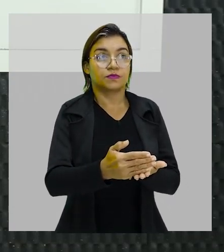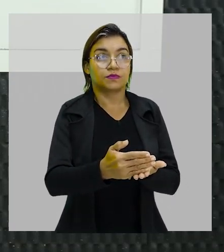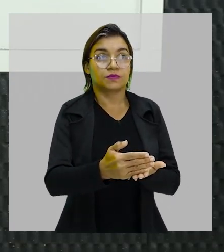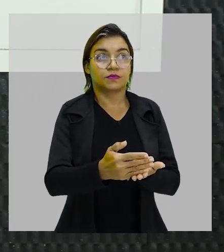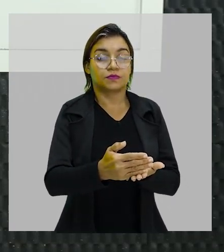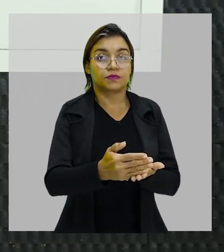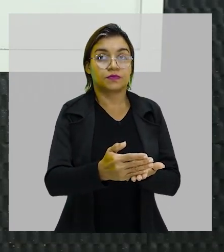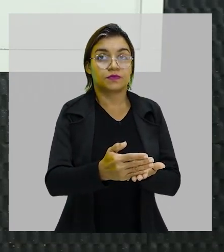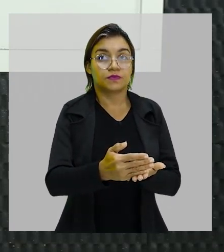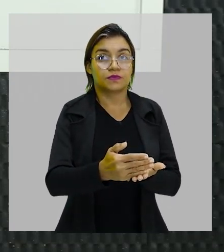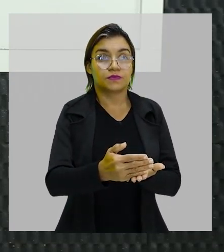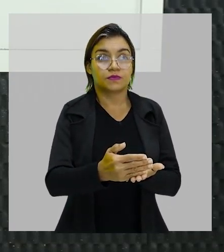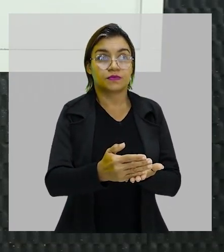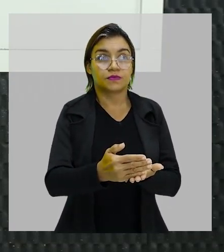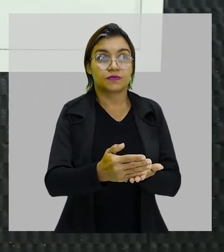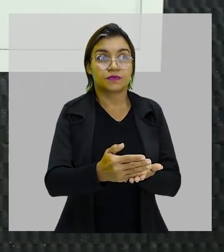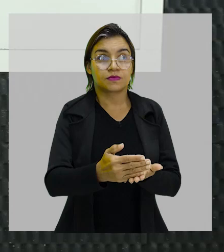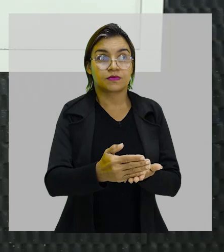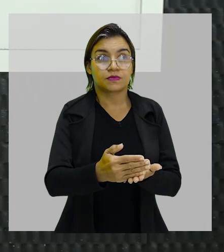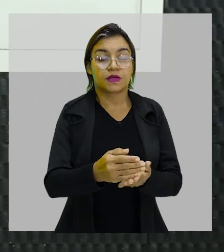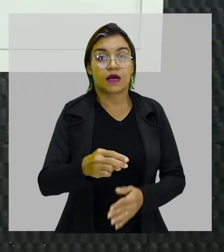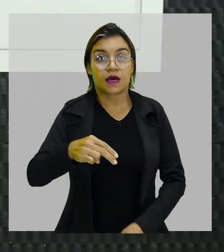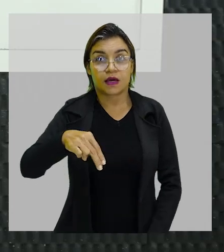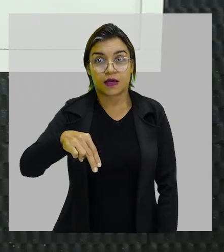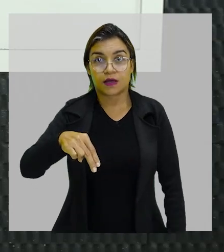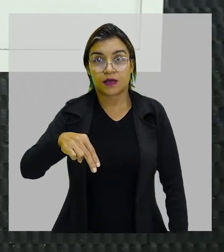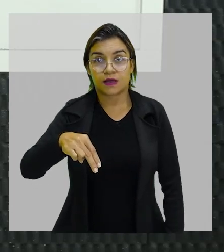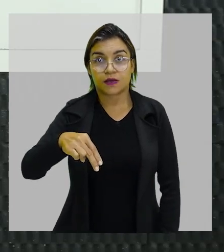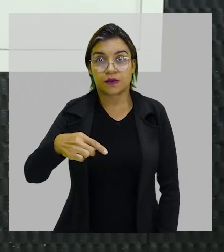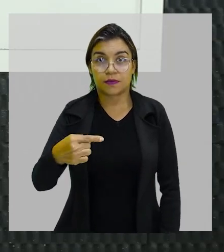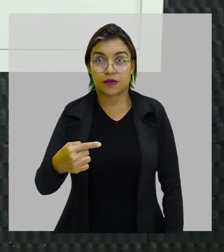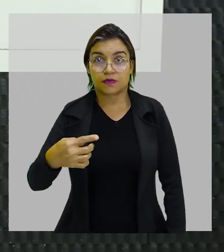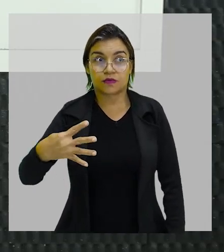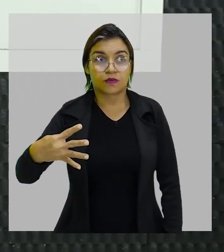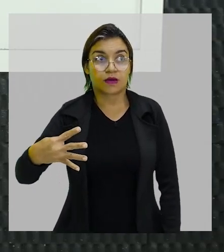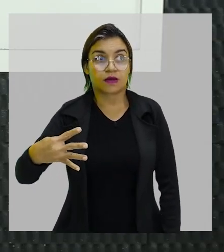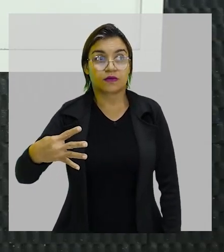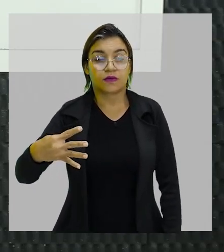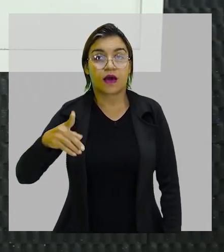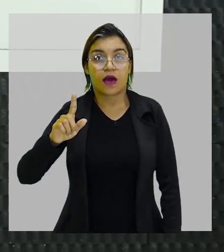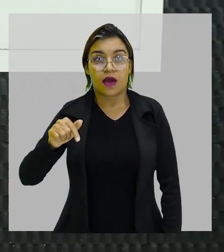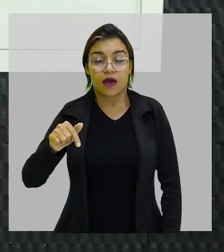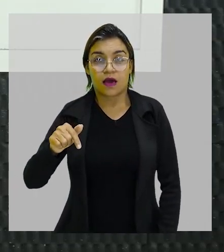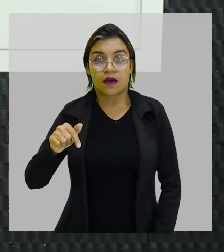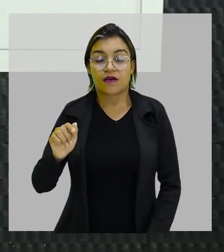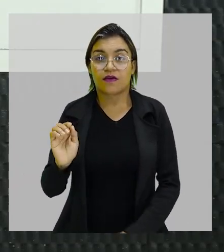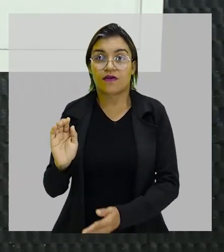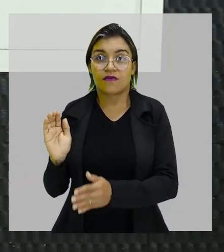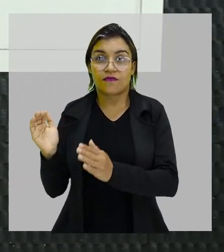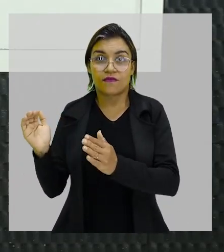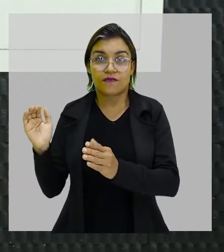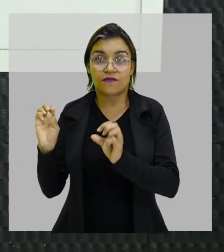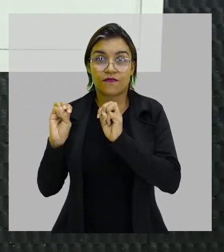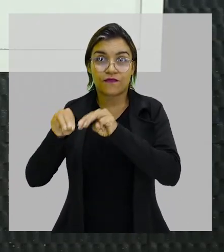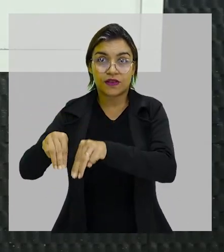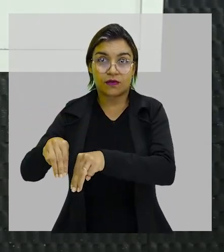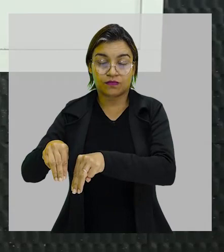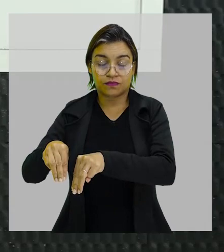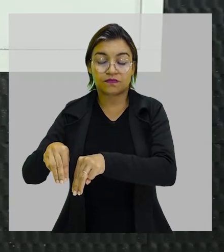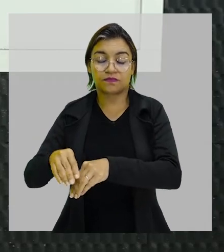e esse N menos 4, nós estamos falando do estado final. Tá